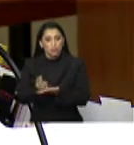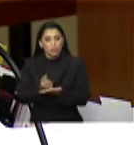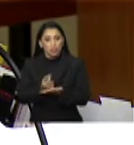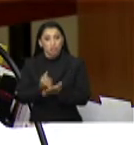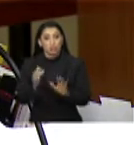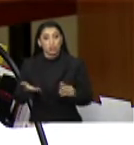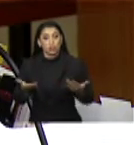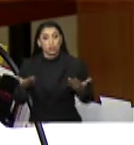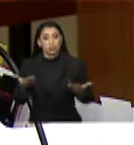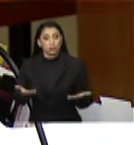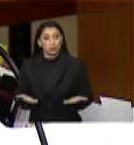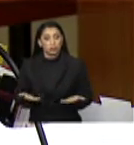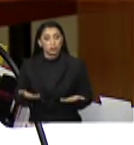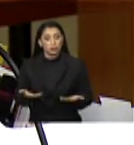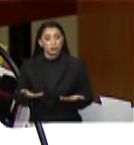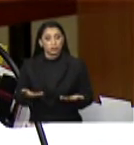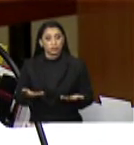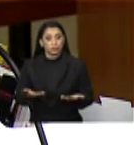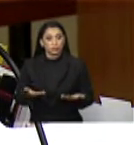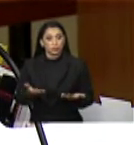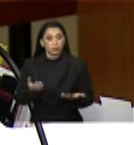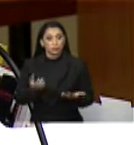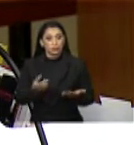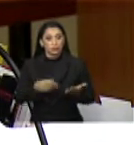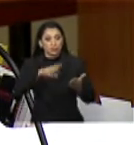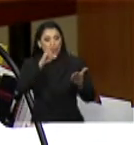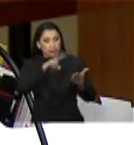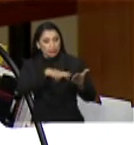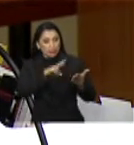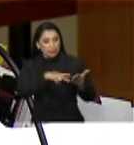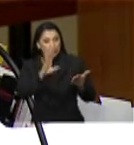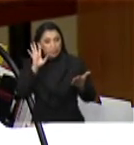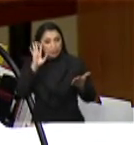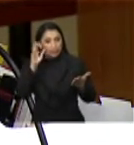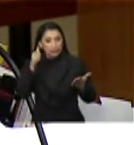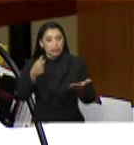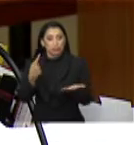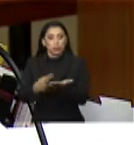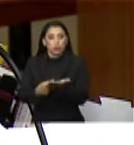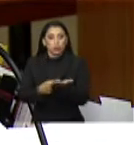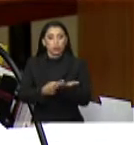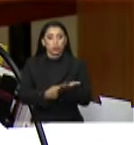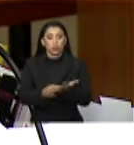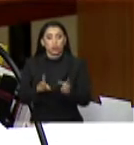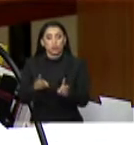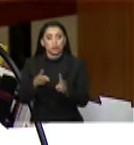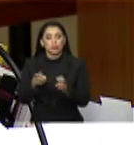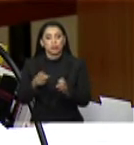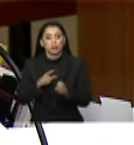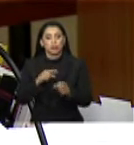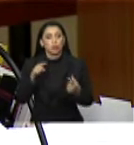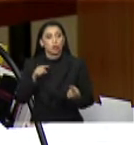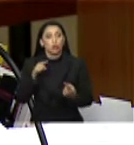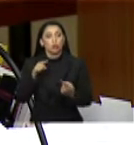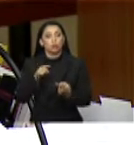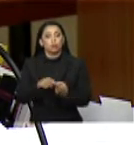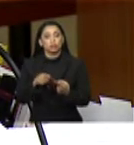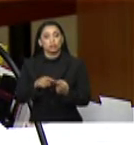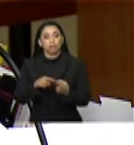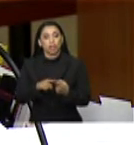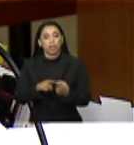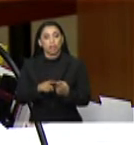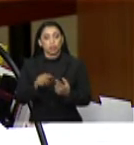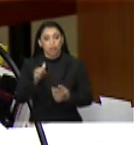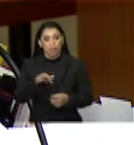entretanto se fomos ler a sentença eu acordo nós vamos verificar que o projeto da ação de repetição